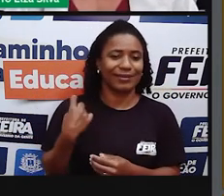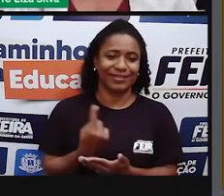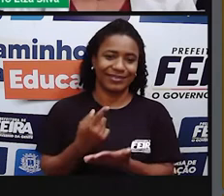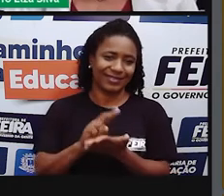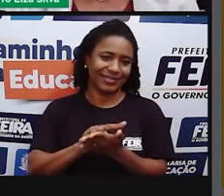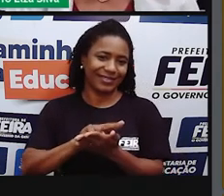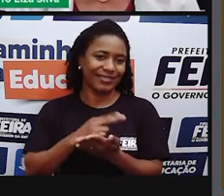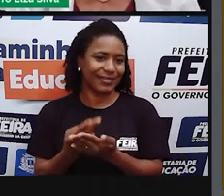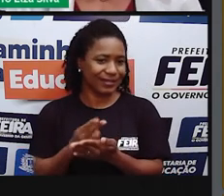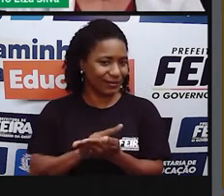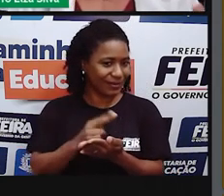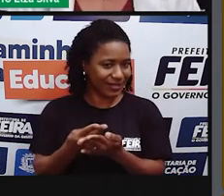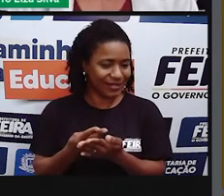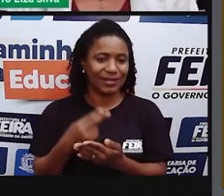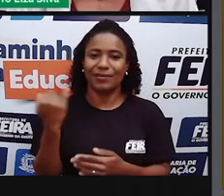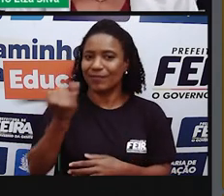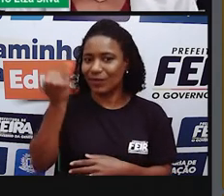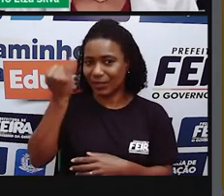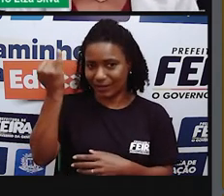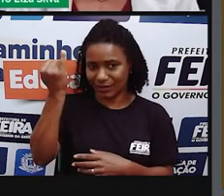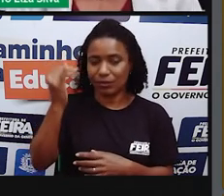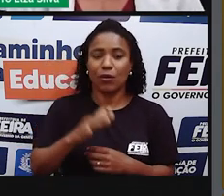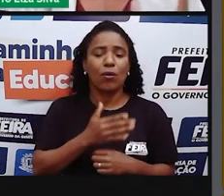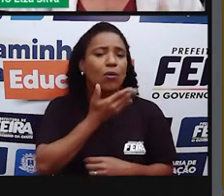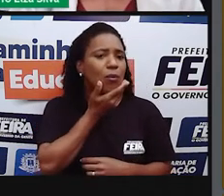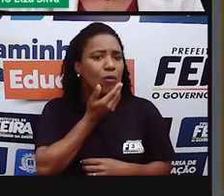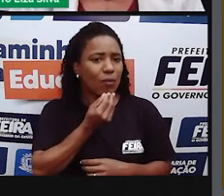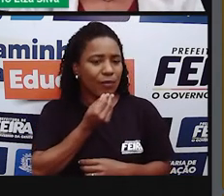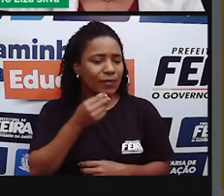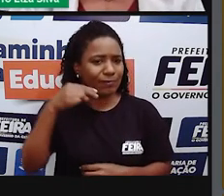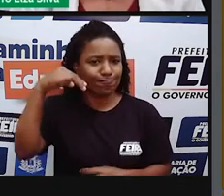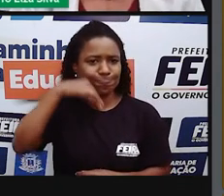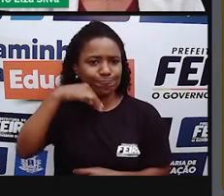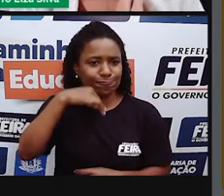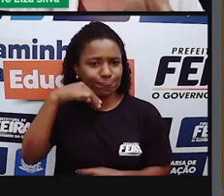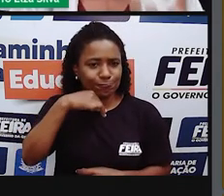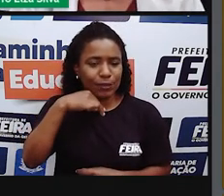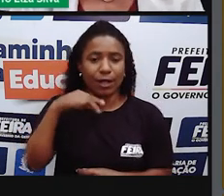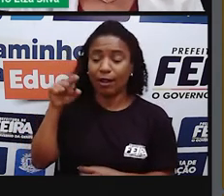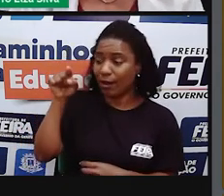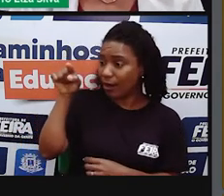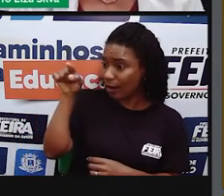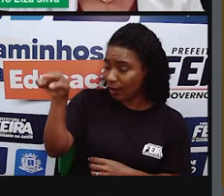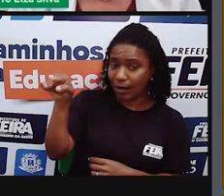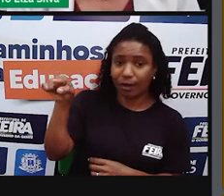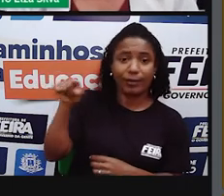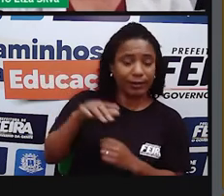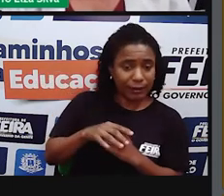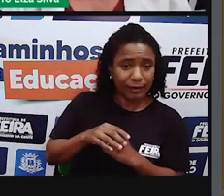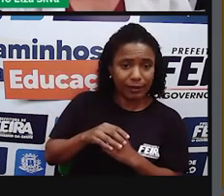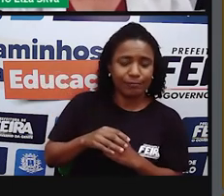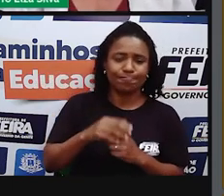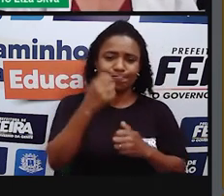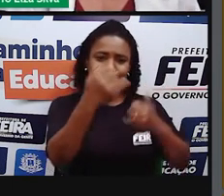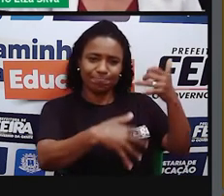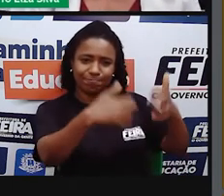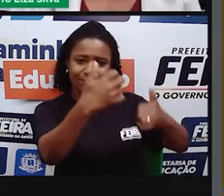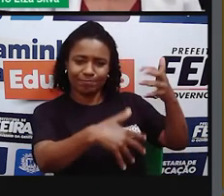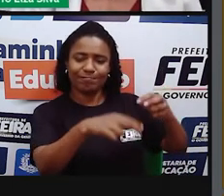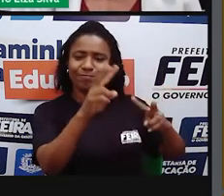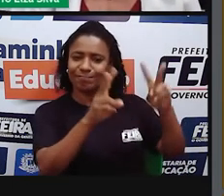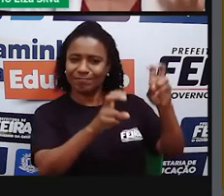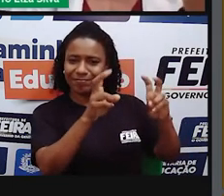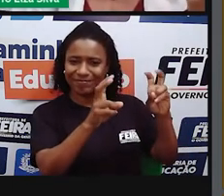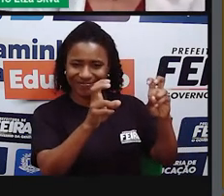os provérbios que o nigeriano Isaac, ele cita para o professor. E o